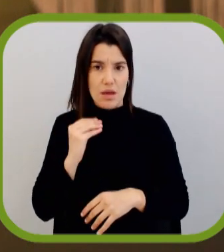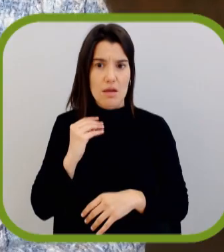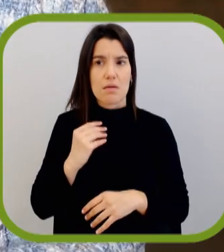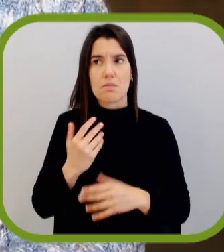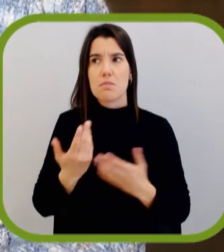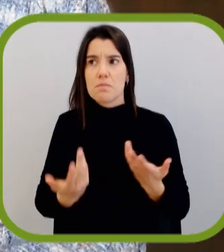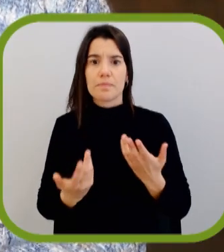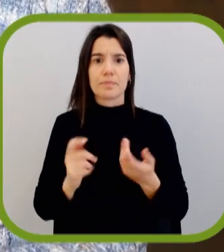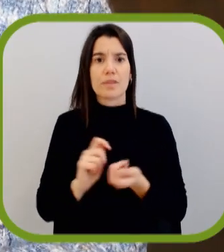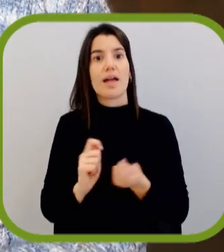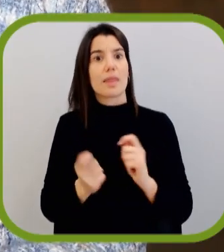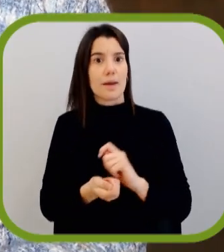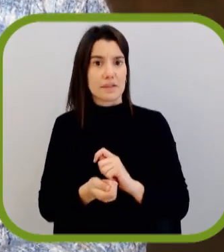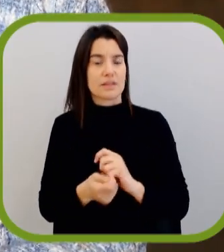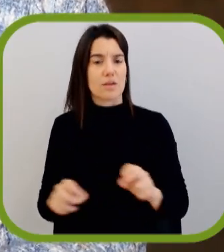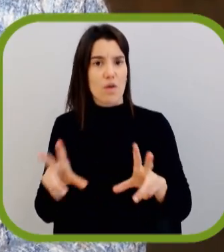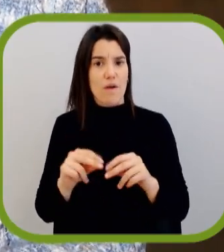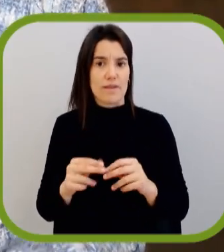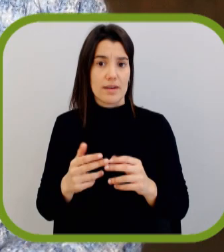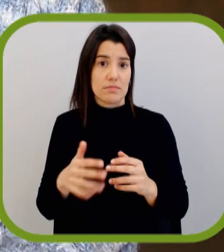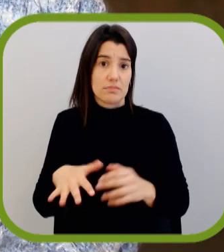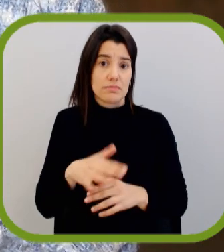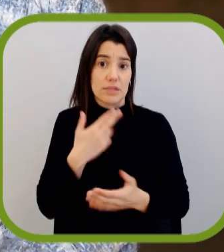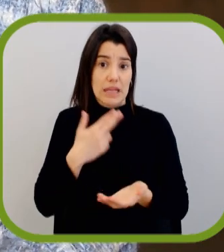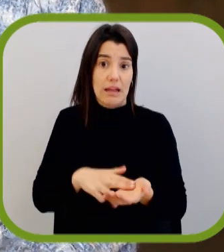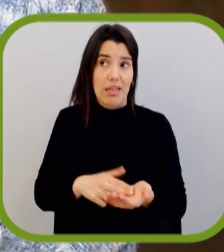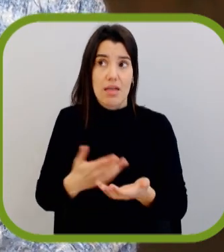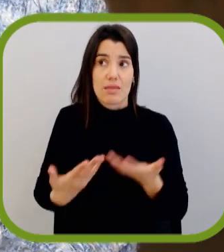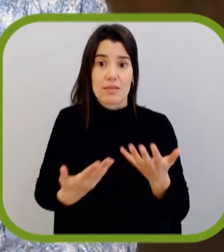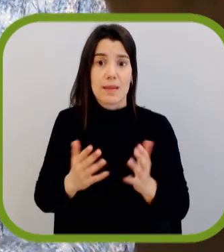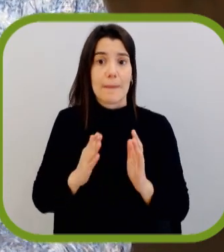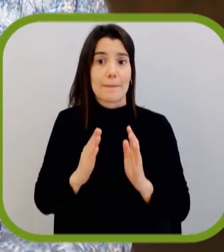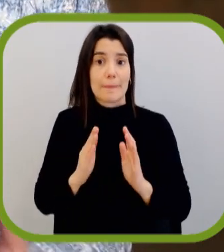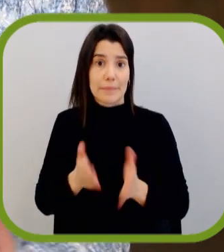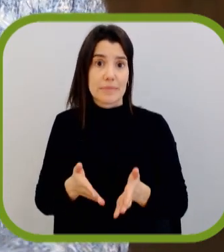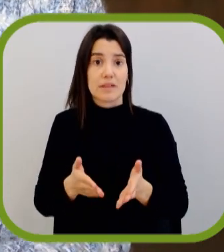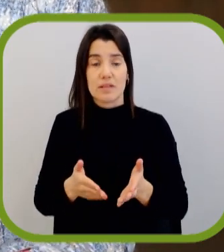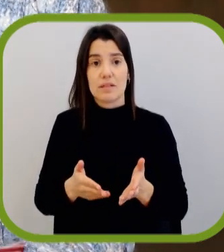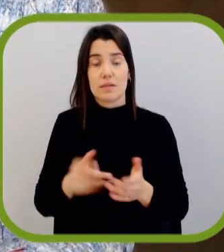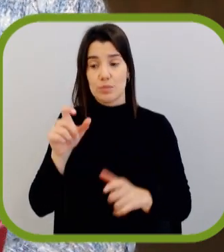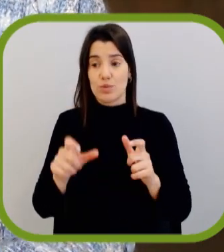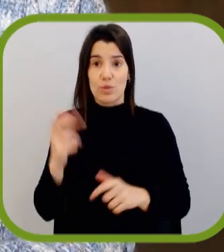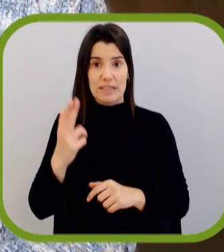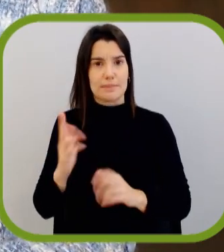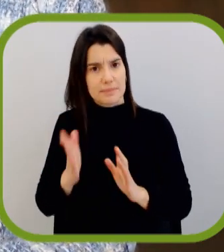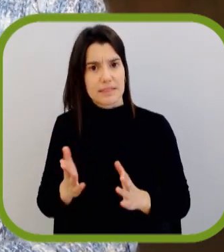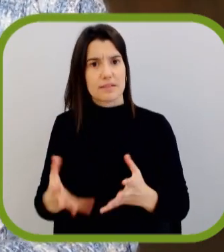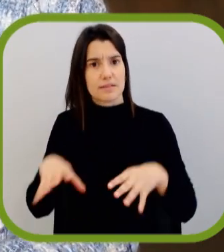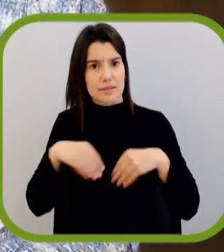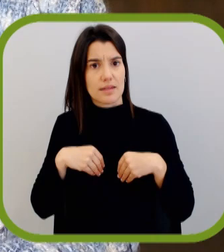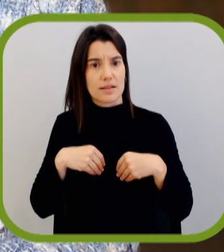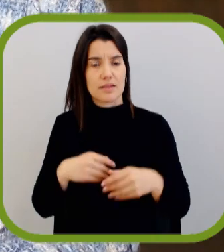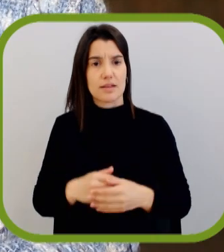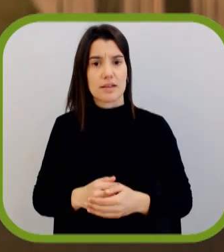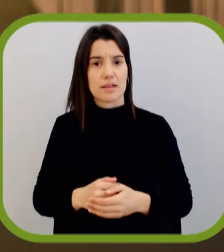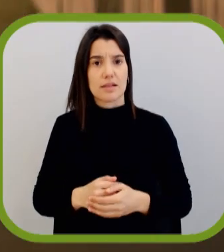Acha que é uma adaptação a esta nova realidade e que tem de ser feita por parte dos artistas?